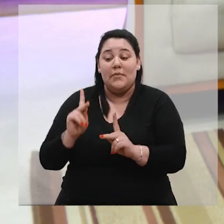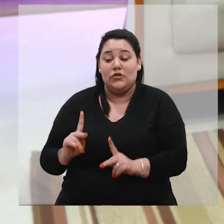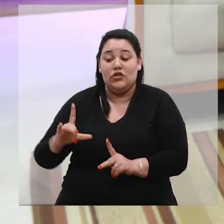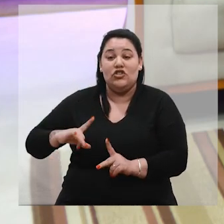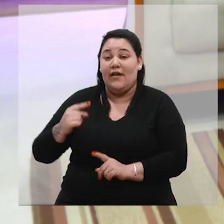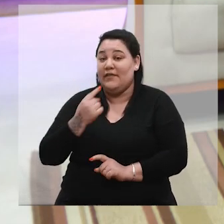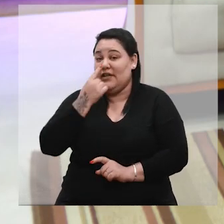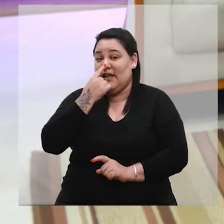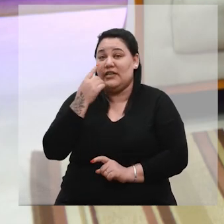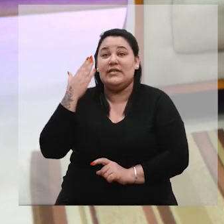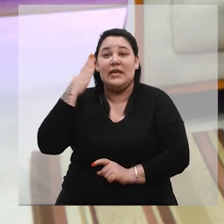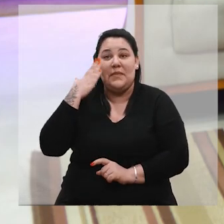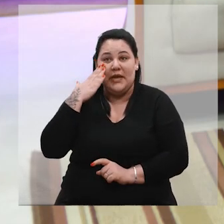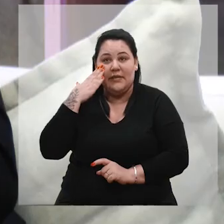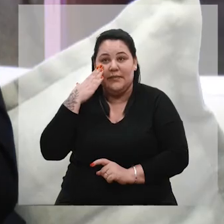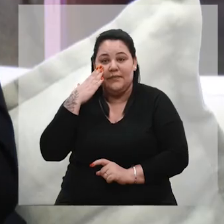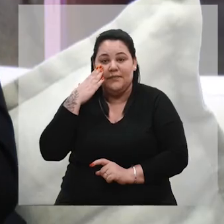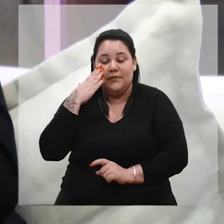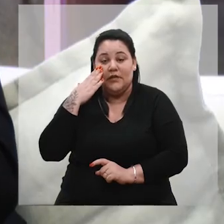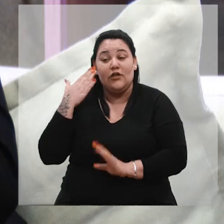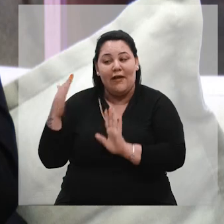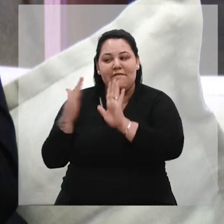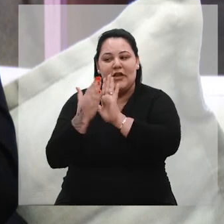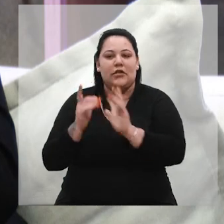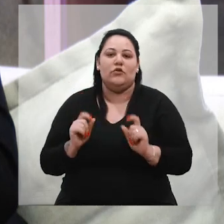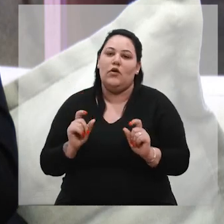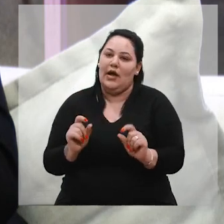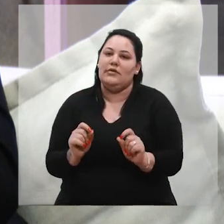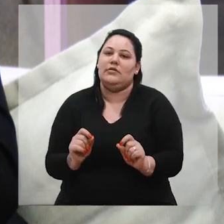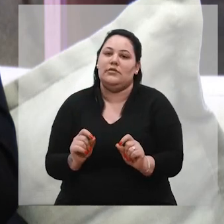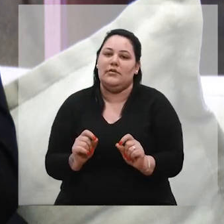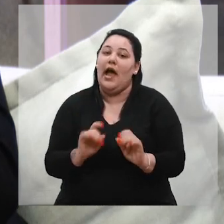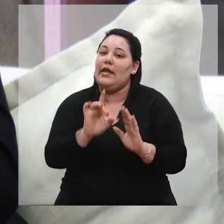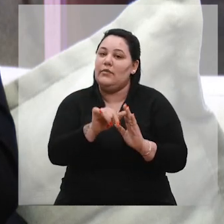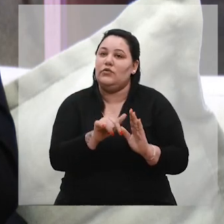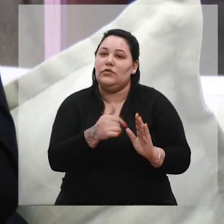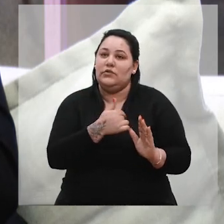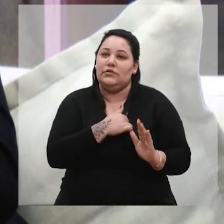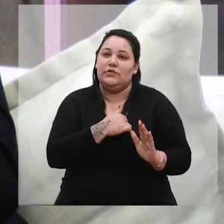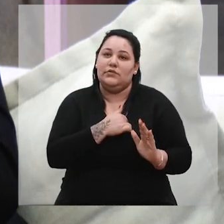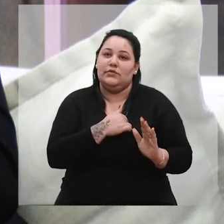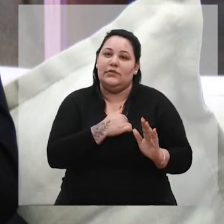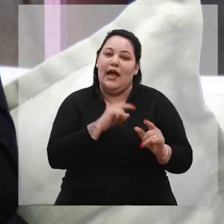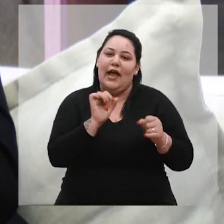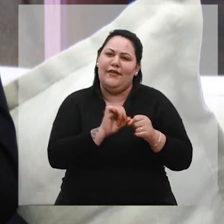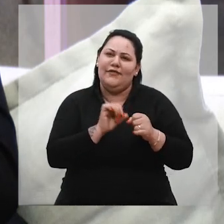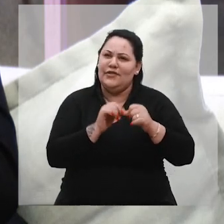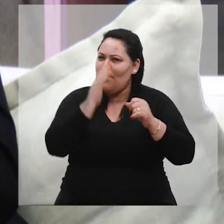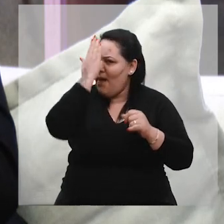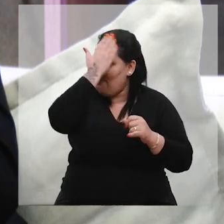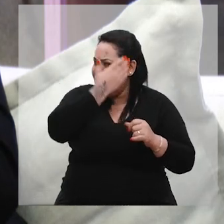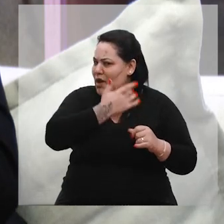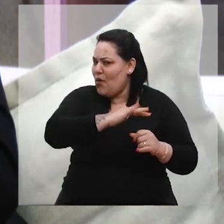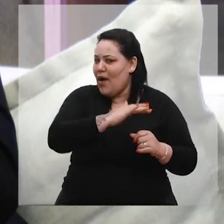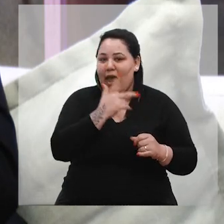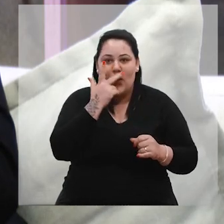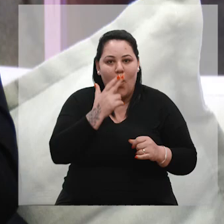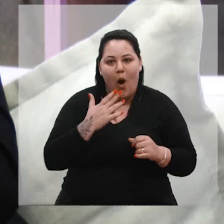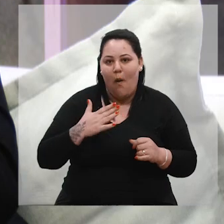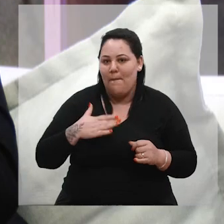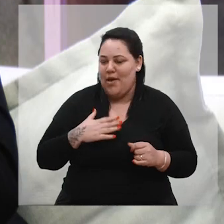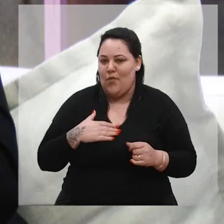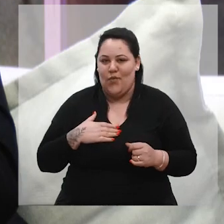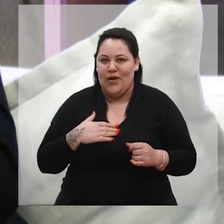muito próximas a mim sabiam que eu estava passando por isso, enfim. E aí, depois que eu terminei, eu fiz uma peruca exatamente igual